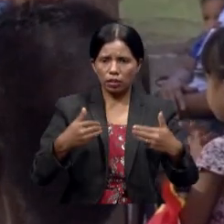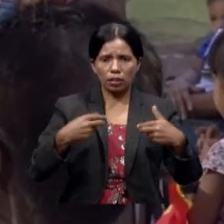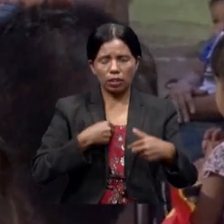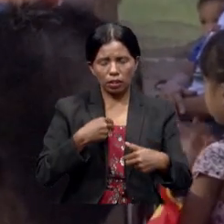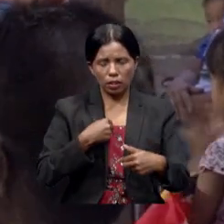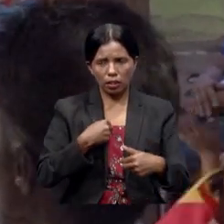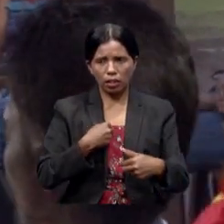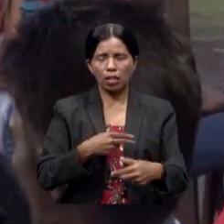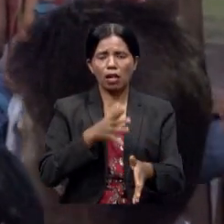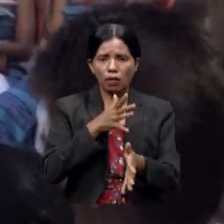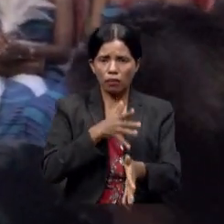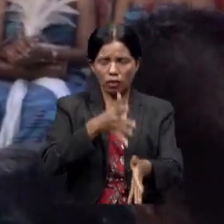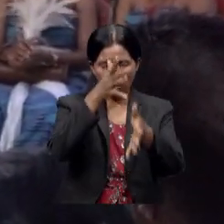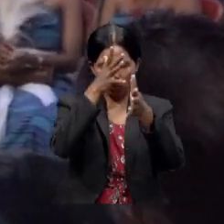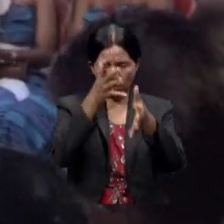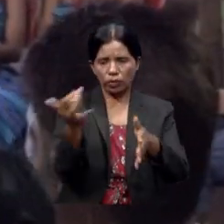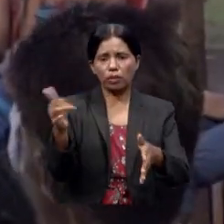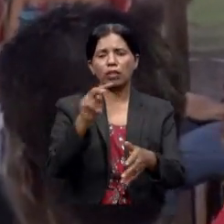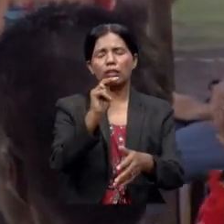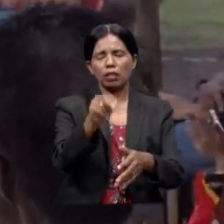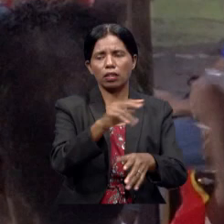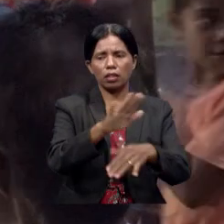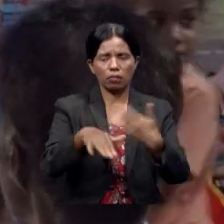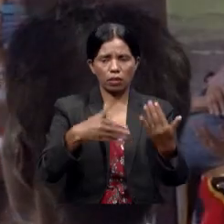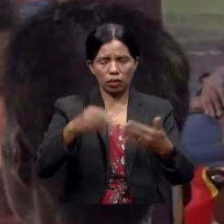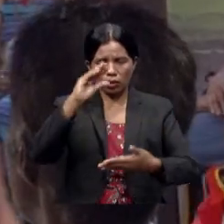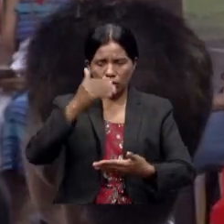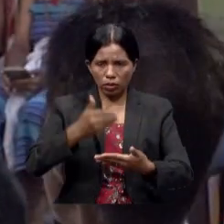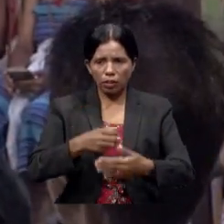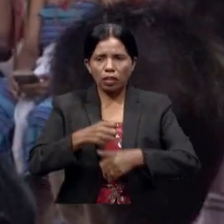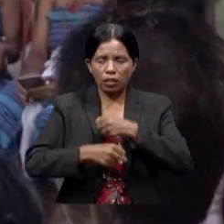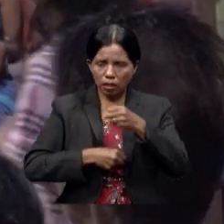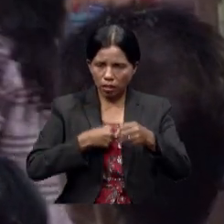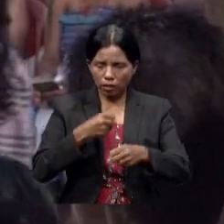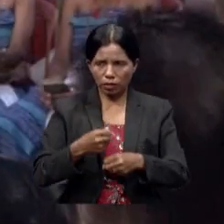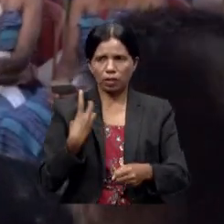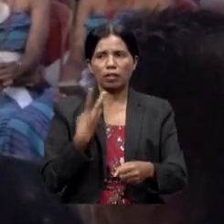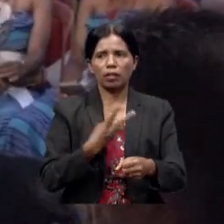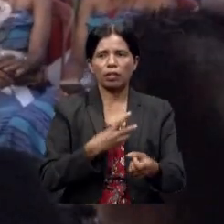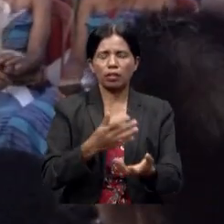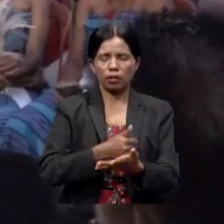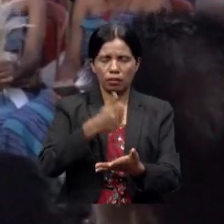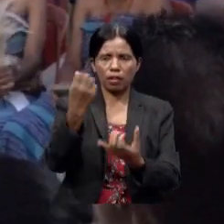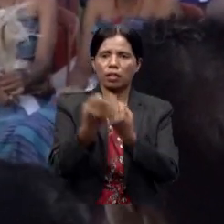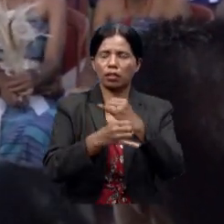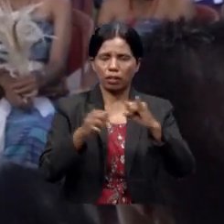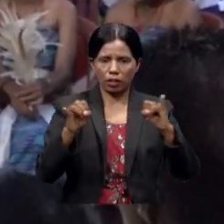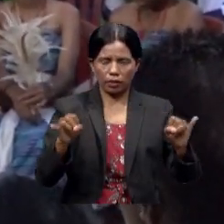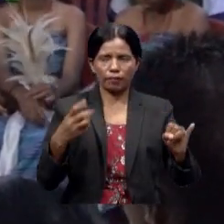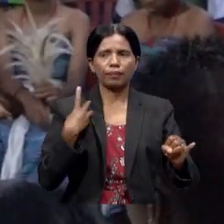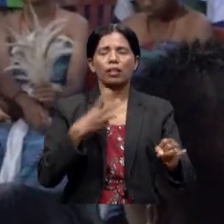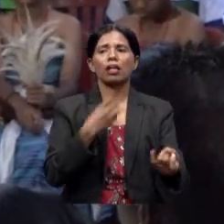Fere que gira que a tua se não é roími, nem o se não é o, se não é teros, nem maga. E de maná o guã, e de ossa